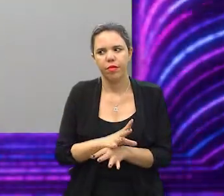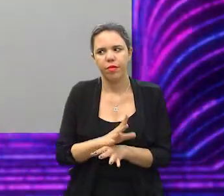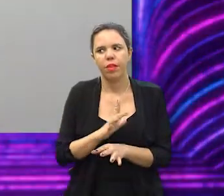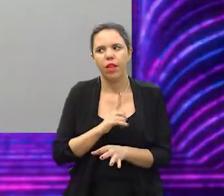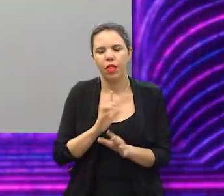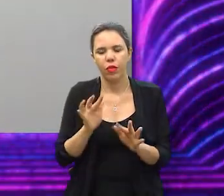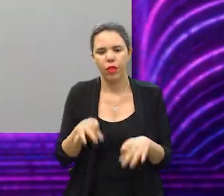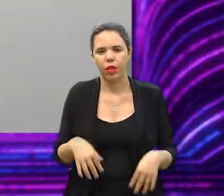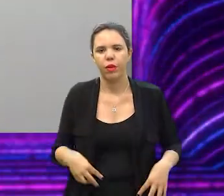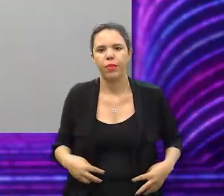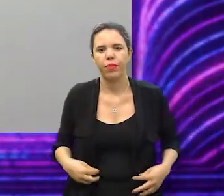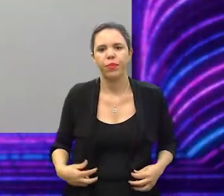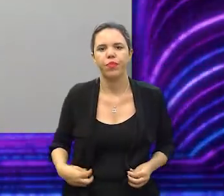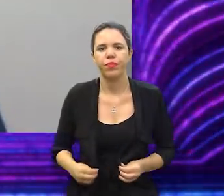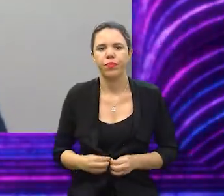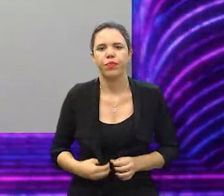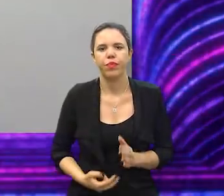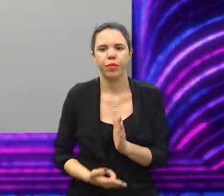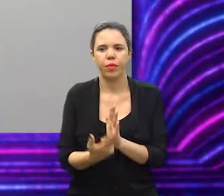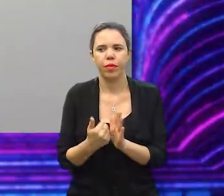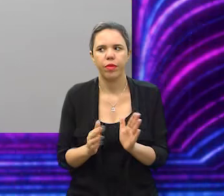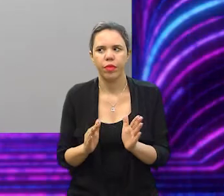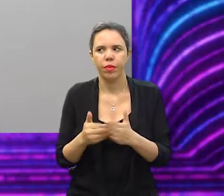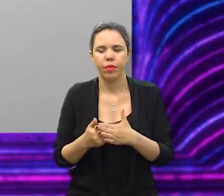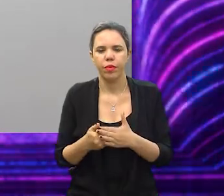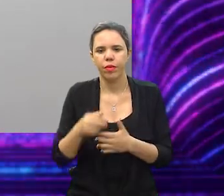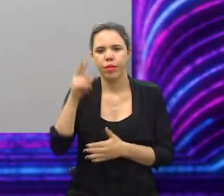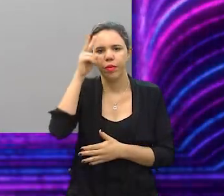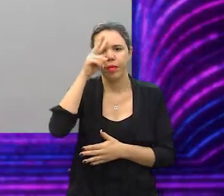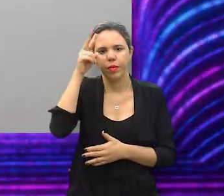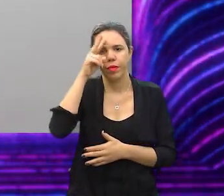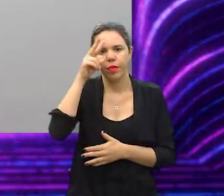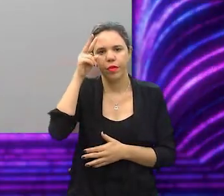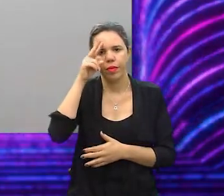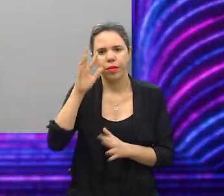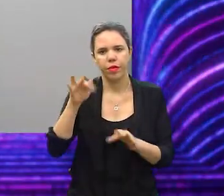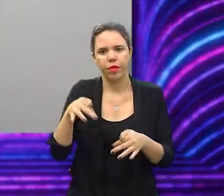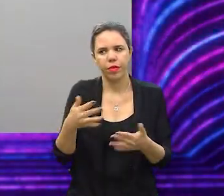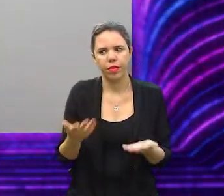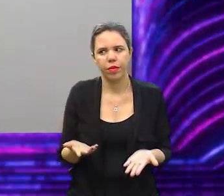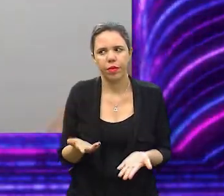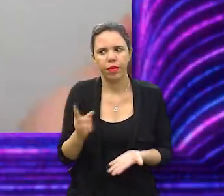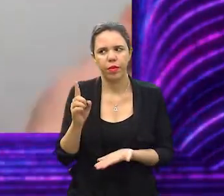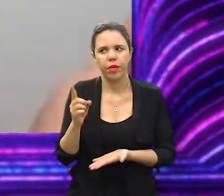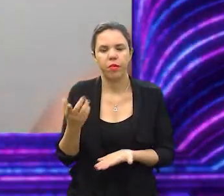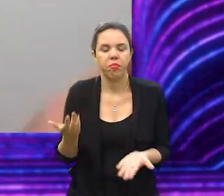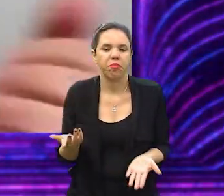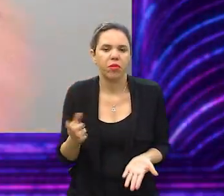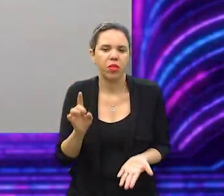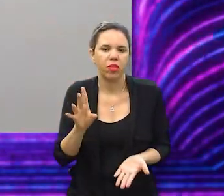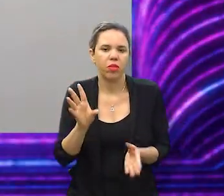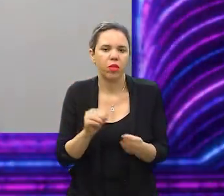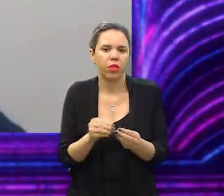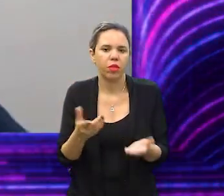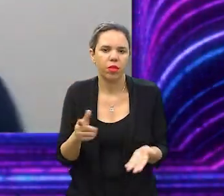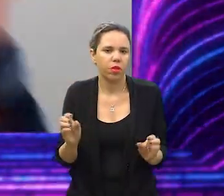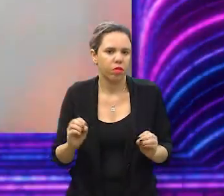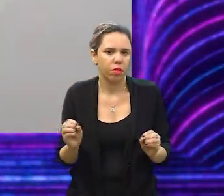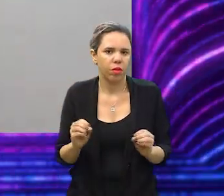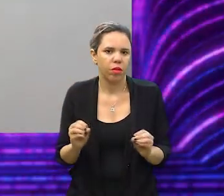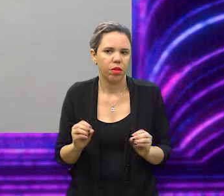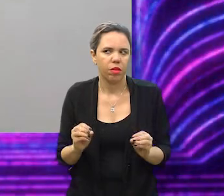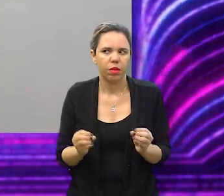final. Nesse gibi, ela é fechada a história. É que o final é assim, meu Deus, né? Será que é só isso? Não tem mais? O que agora